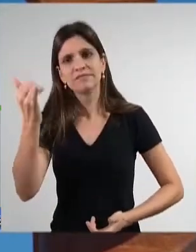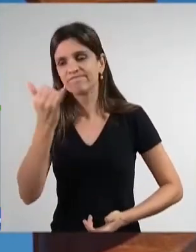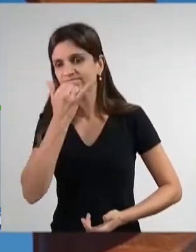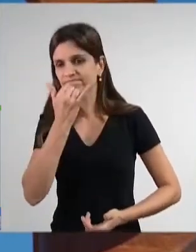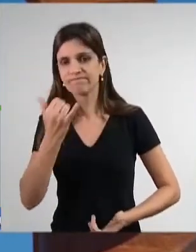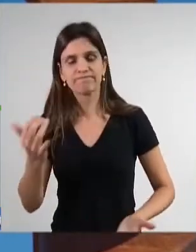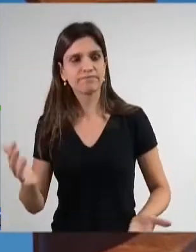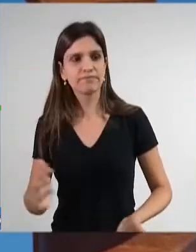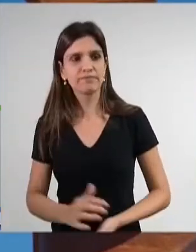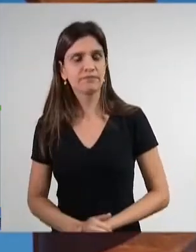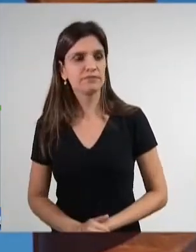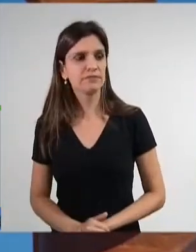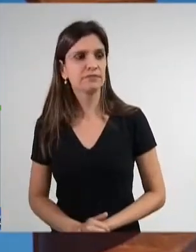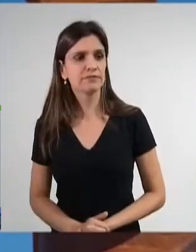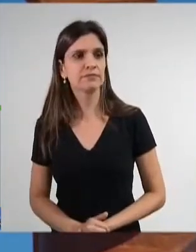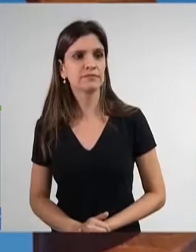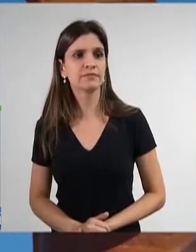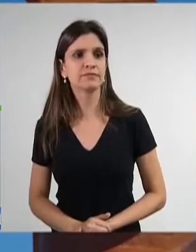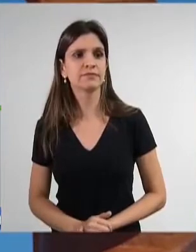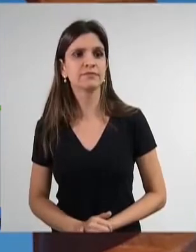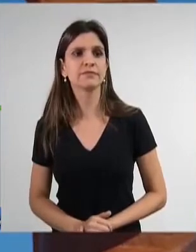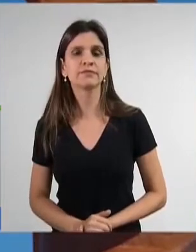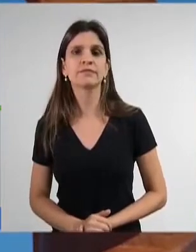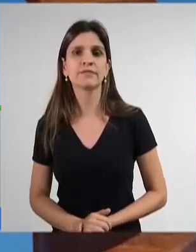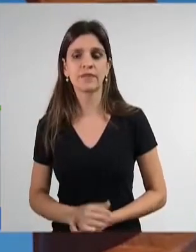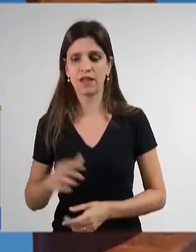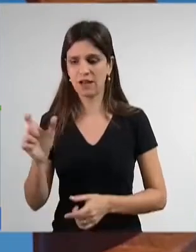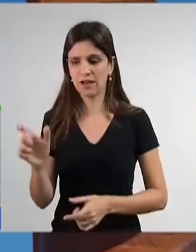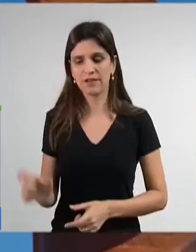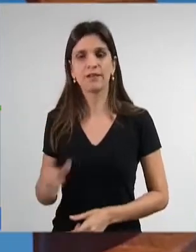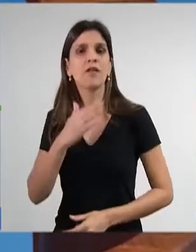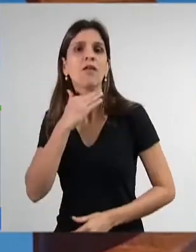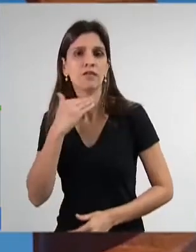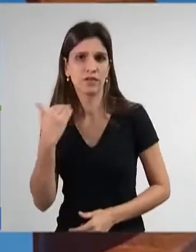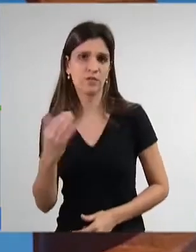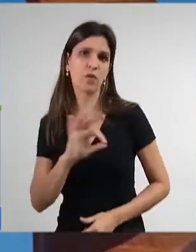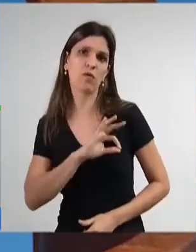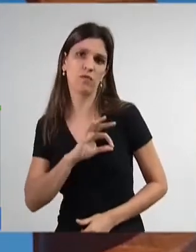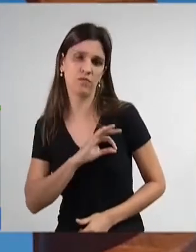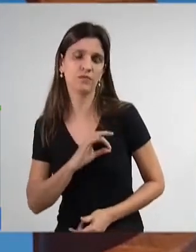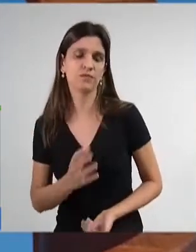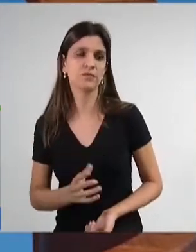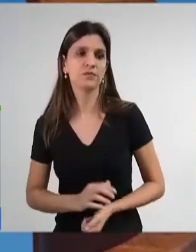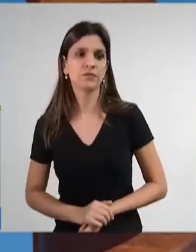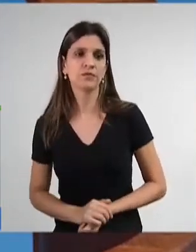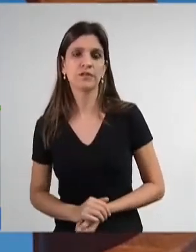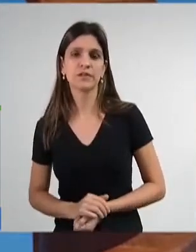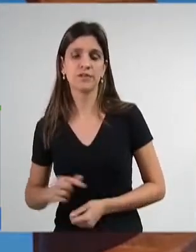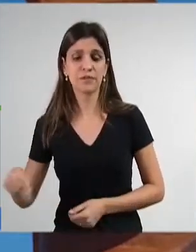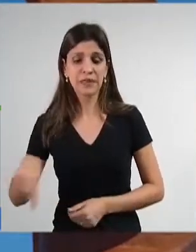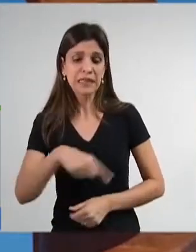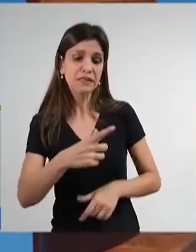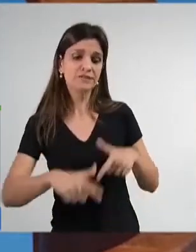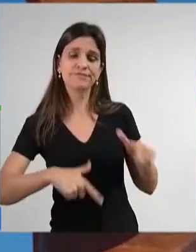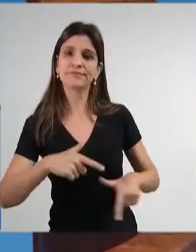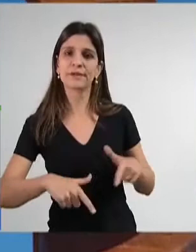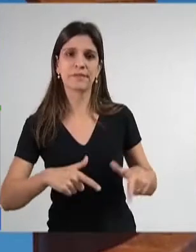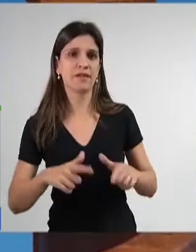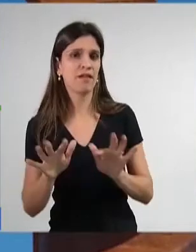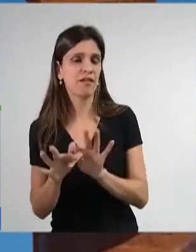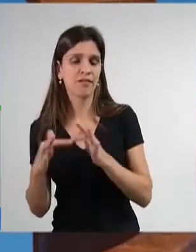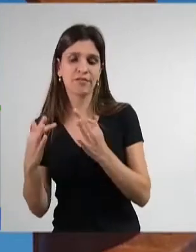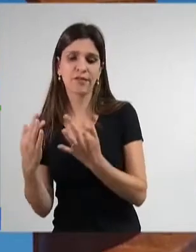ceifada, um jovem, pai de família, com filhos, que estava indo para o seu trabalho, respeitando todas as leis de